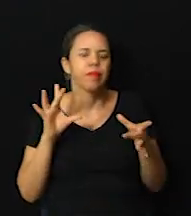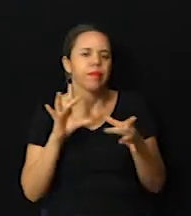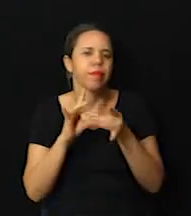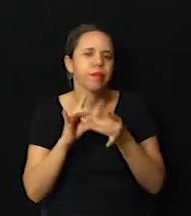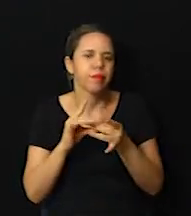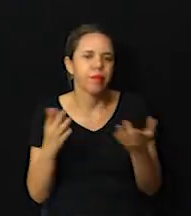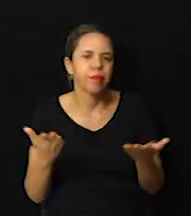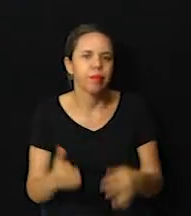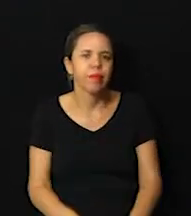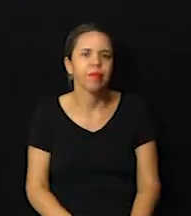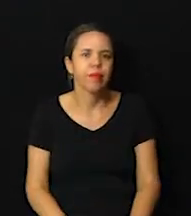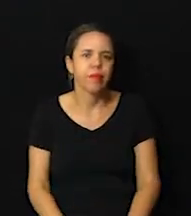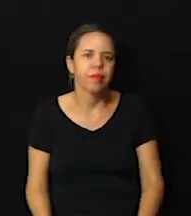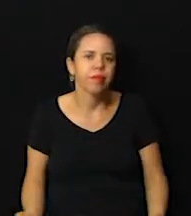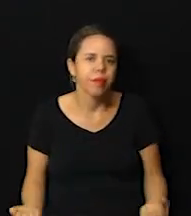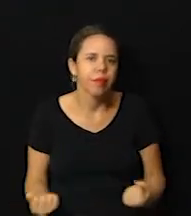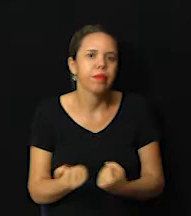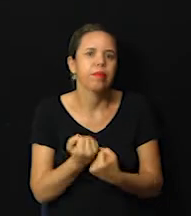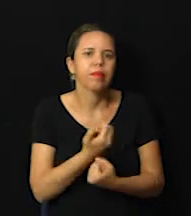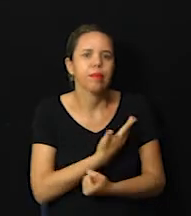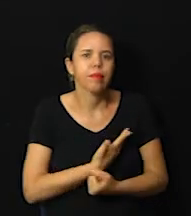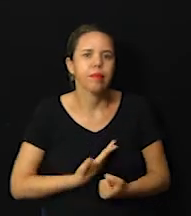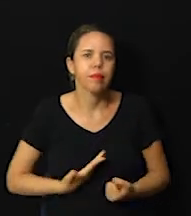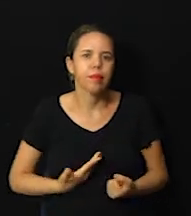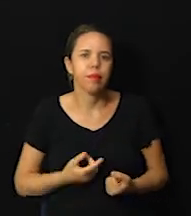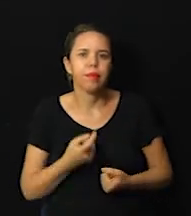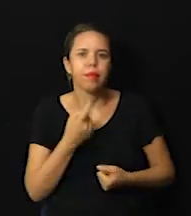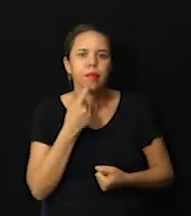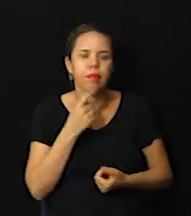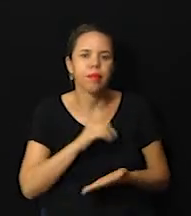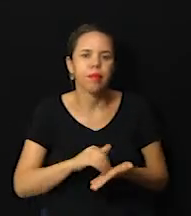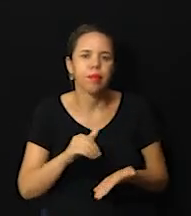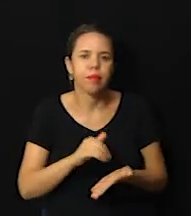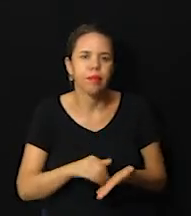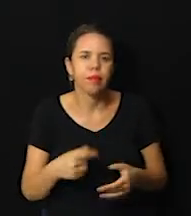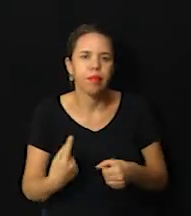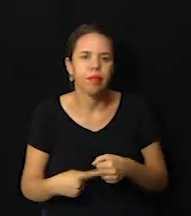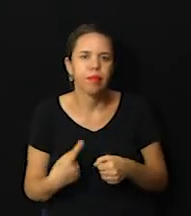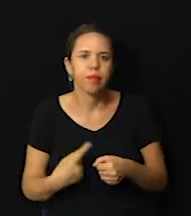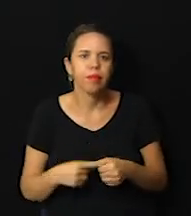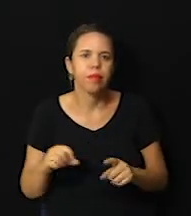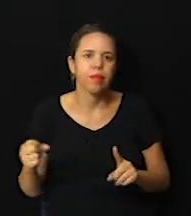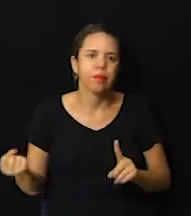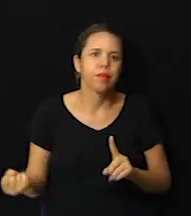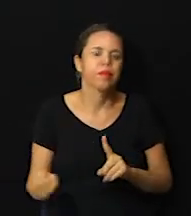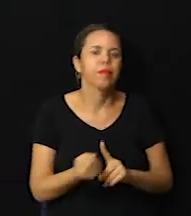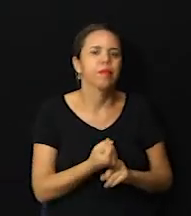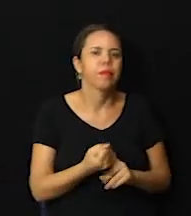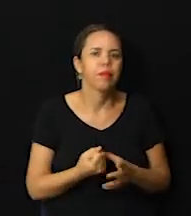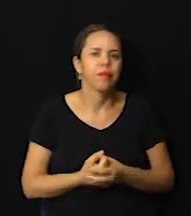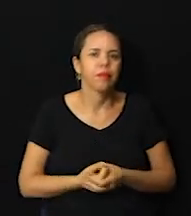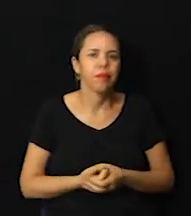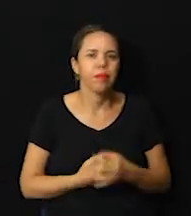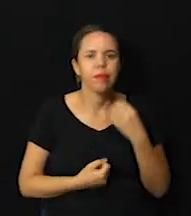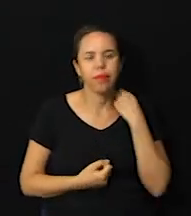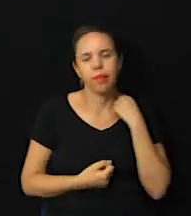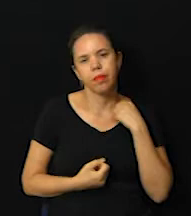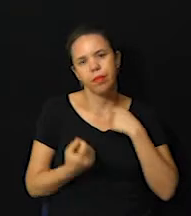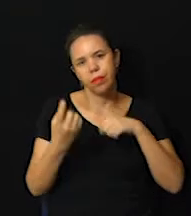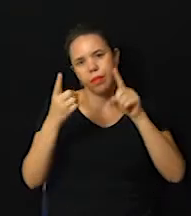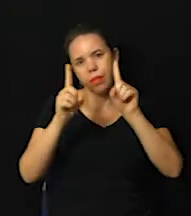hoje também o apoio da Prefeitura Municipal de Campinas, né? A Secretaria Municipal de Assistência Social, Pessoa